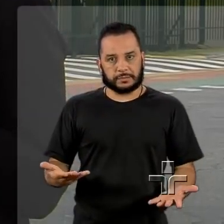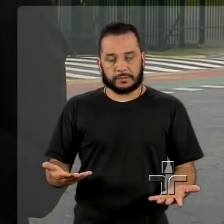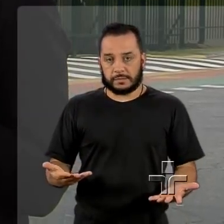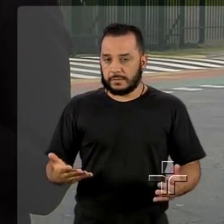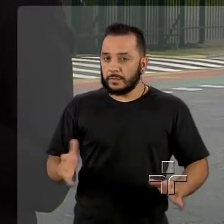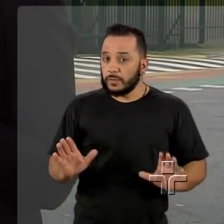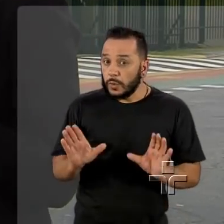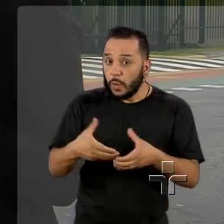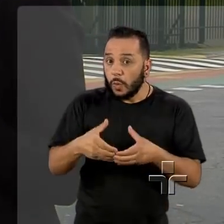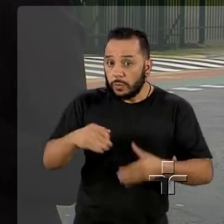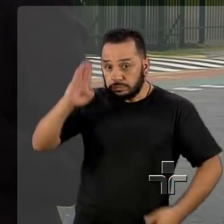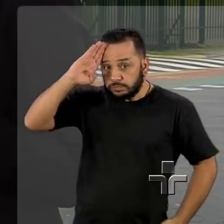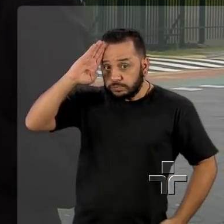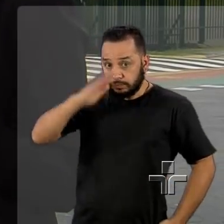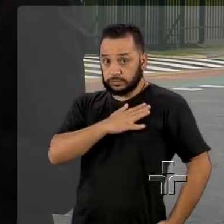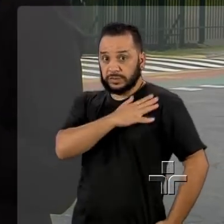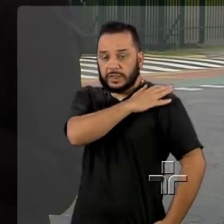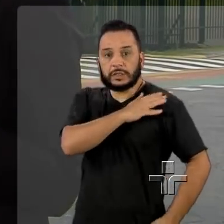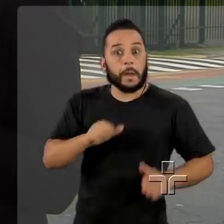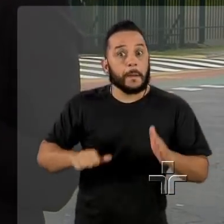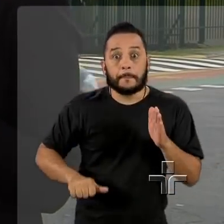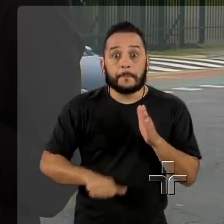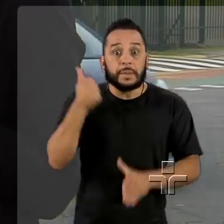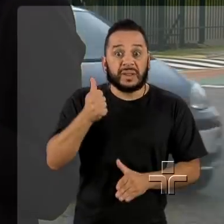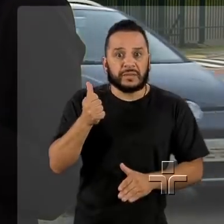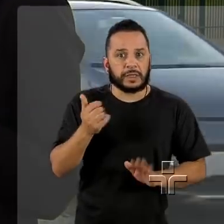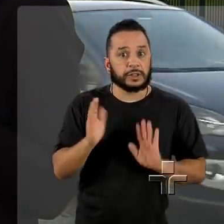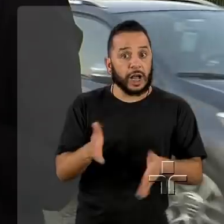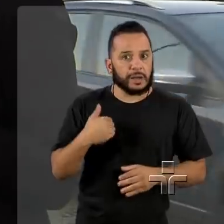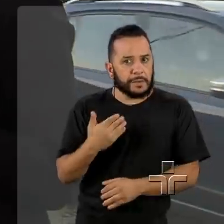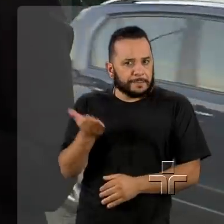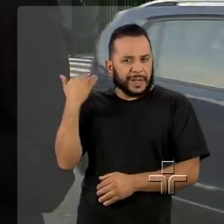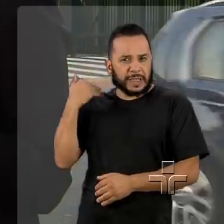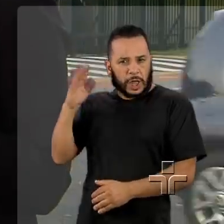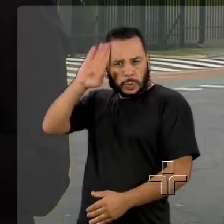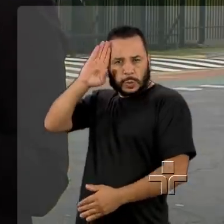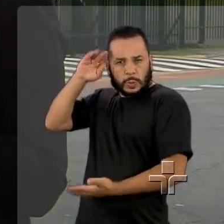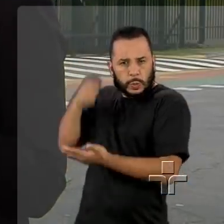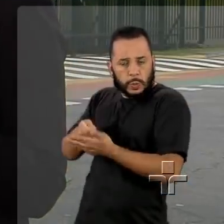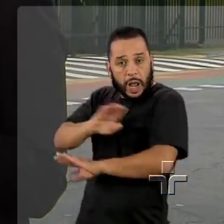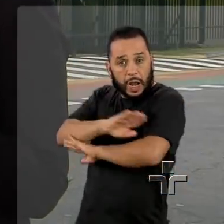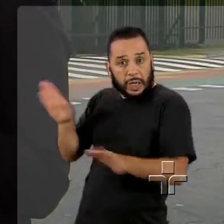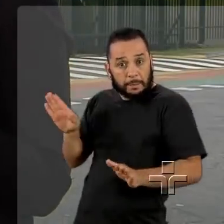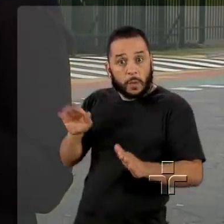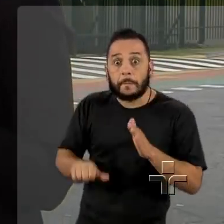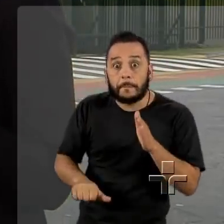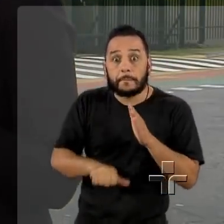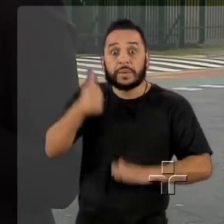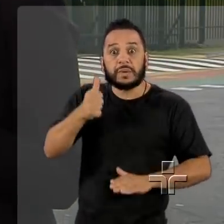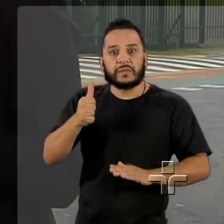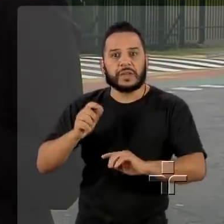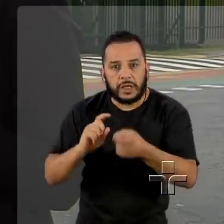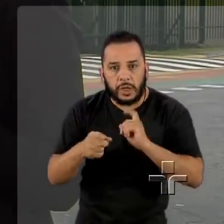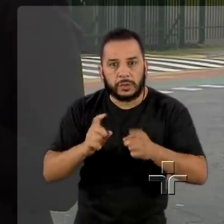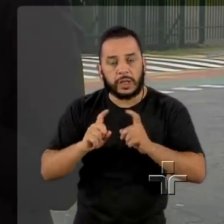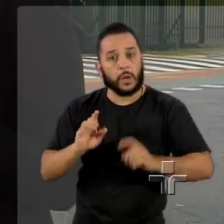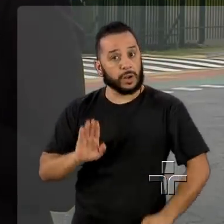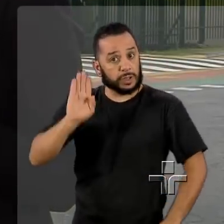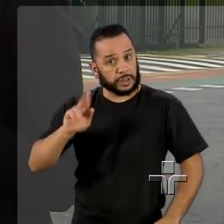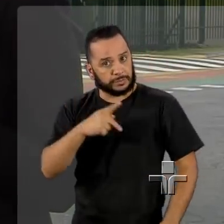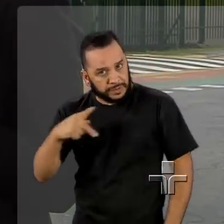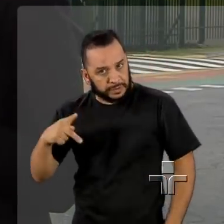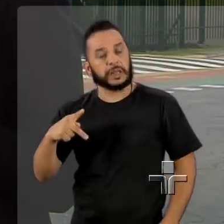encontrou com Aldo Rebelo, do Solidariedade, Álvaro Dias, do Podemos, Ciro Gomes, do PDT, Fernando Haddad, coordenador